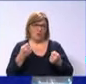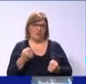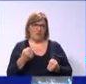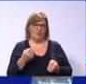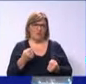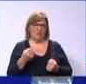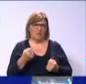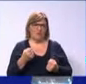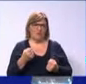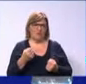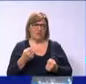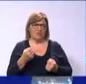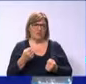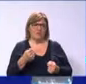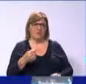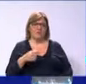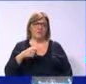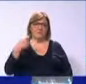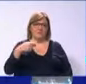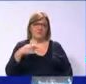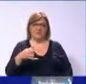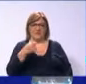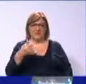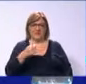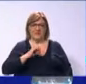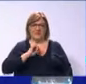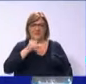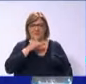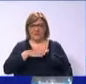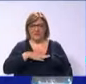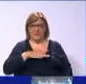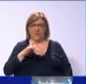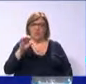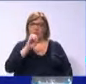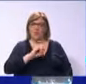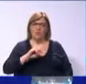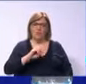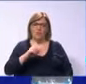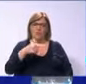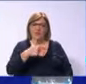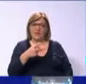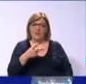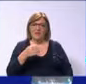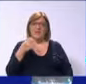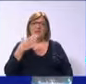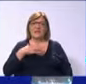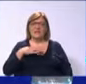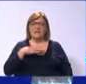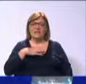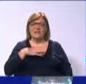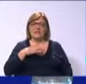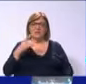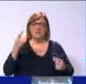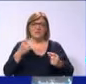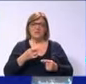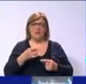é o vice-presidente enfim quem o pergunto fax não houve nenhuma televisão que quisesse começá precisamente